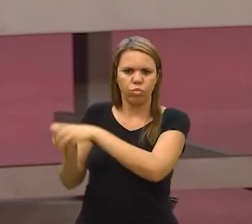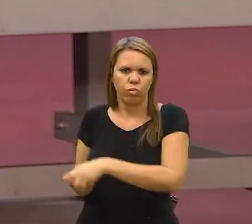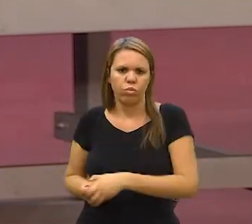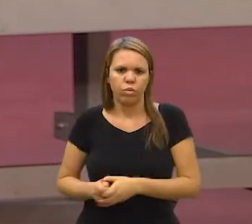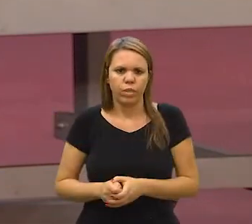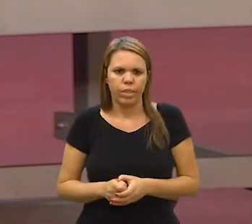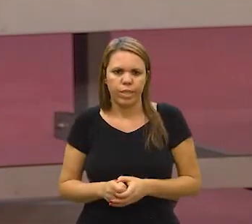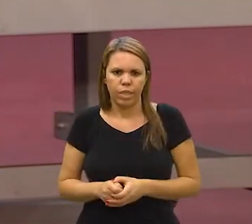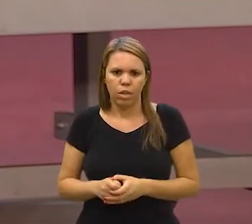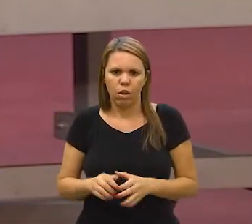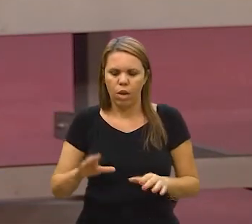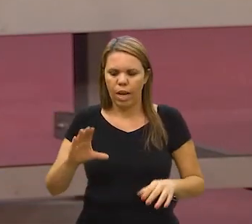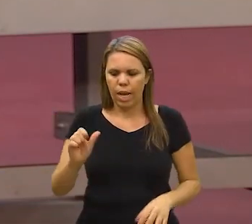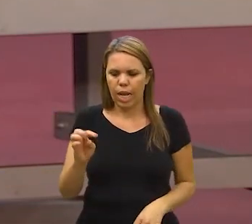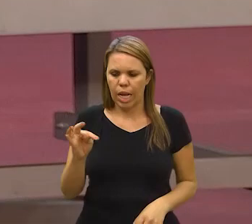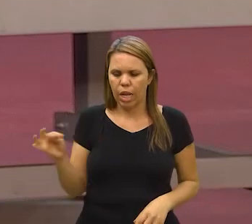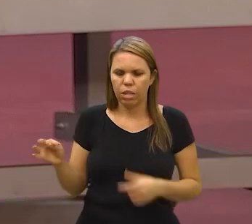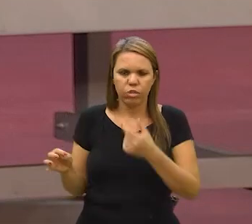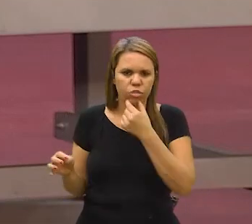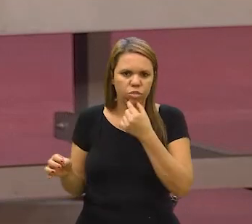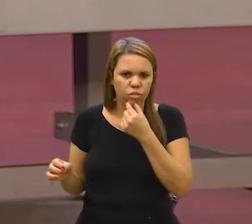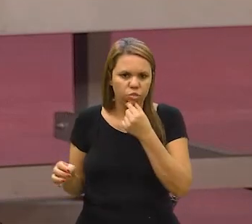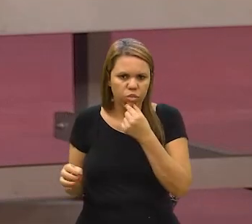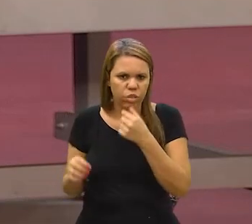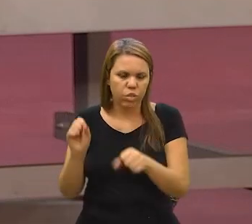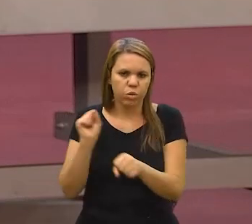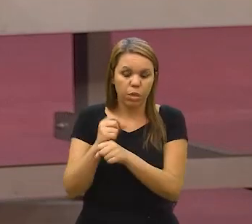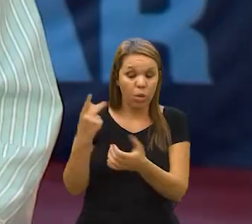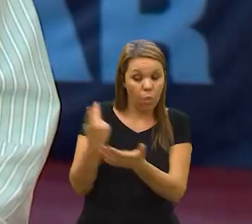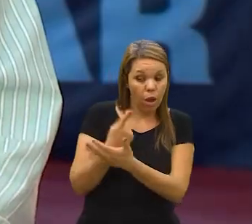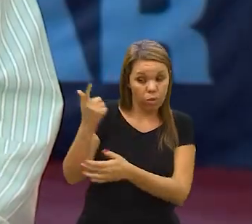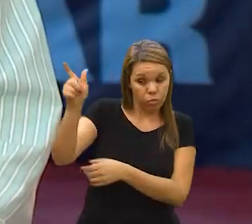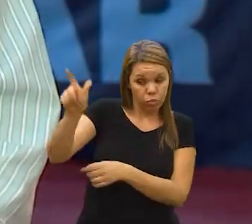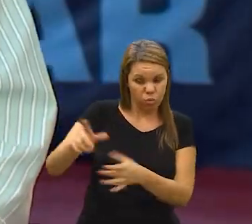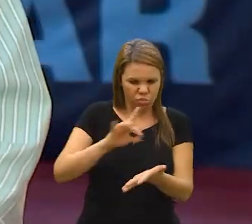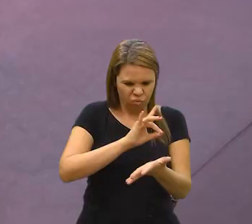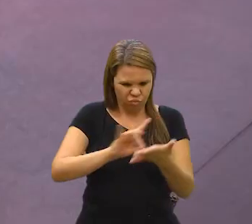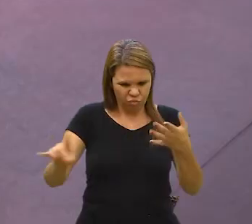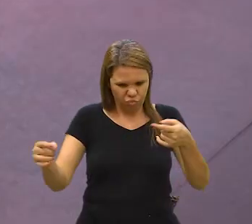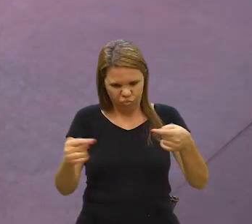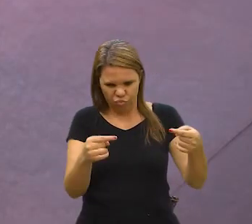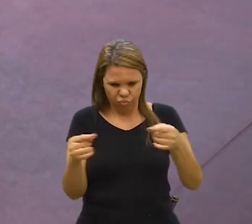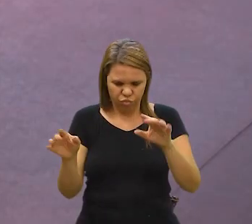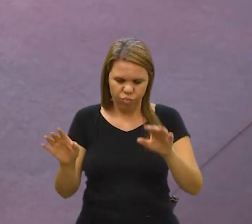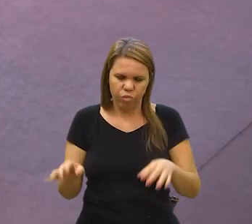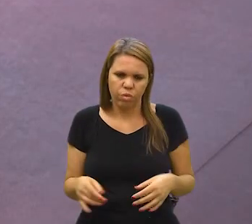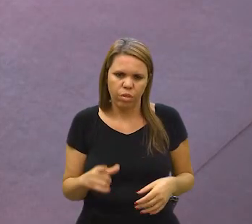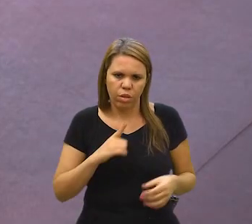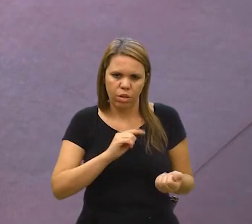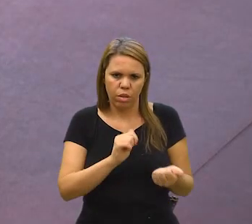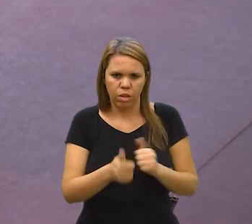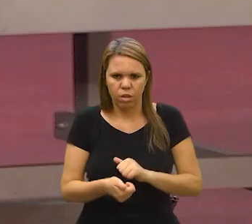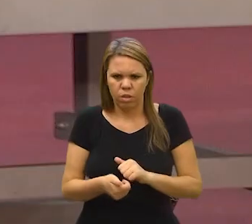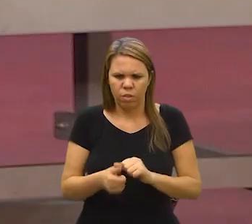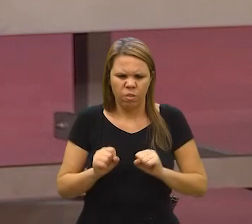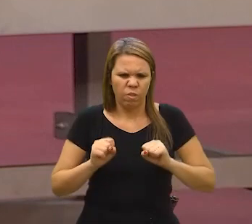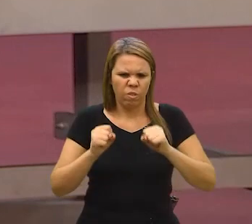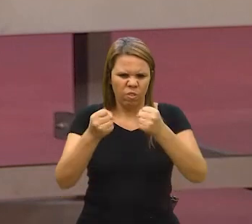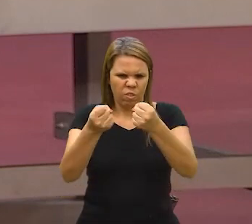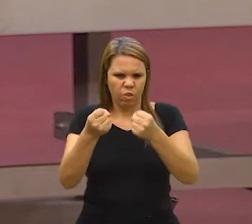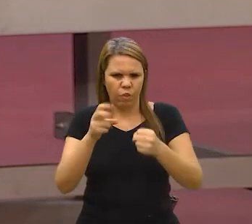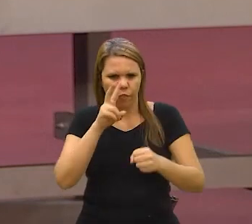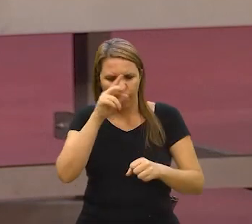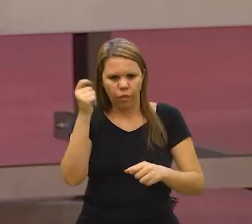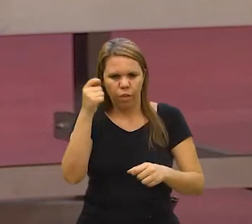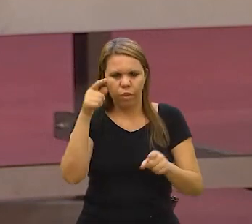jogador cato, que vem do cut em inglês, né? Ele só espera o erro do adversário. Isso, então. Ele fica mais esperando o erro do adversário. Tem um atleta que é mais ofensivo,